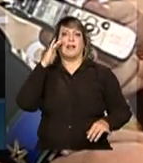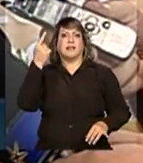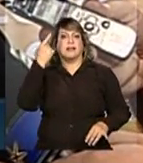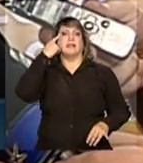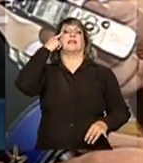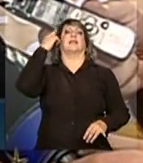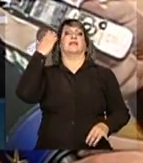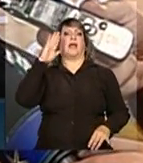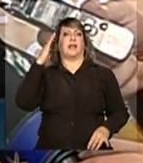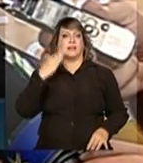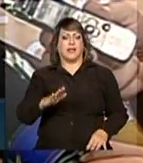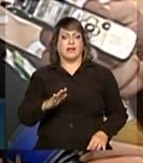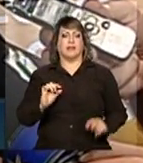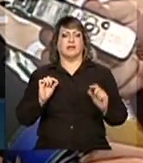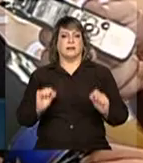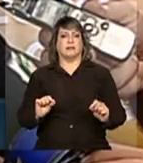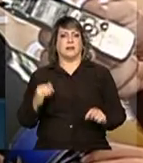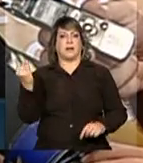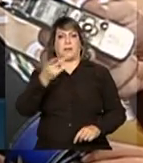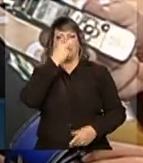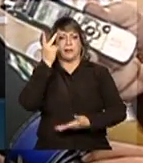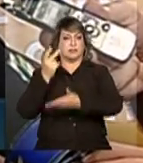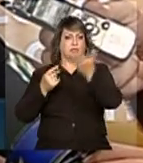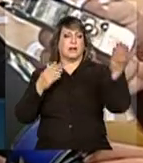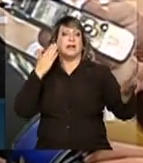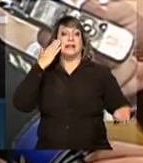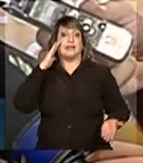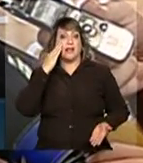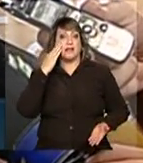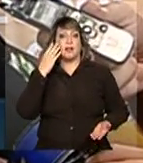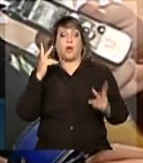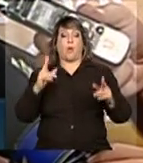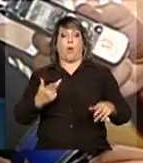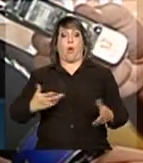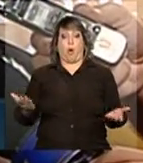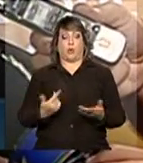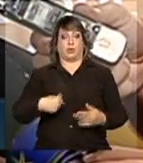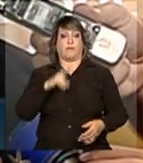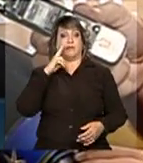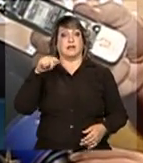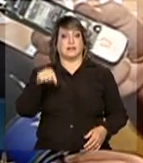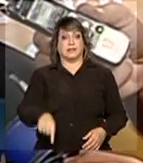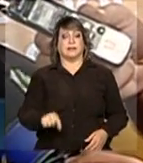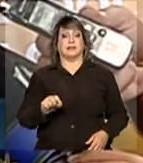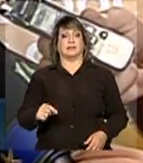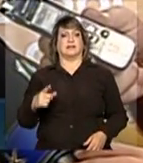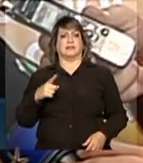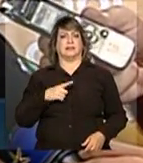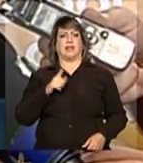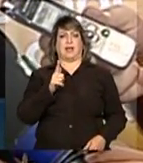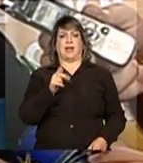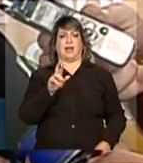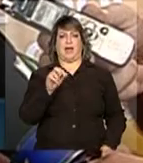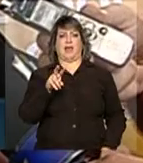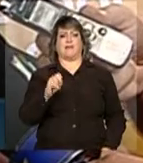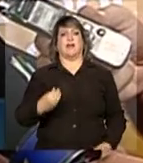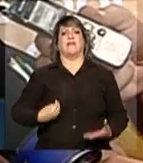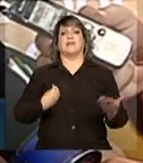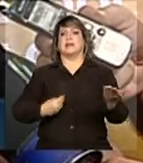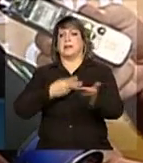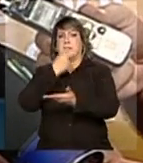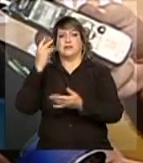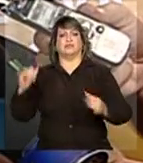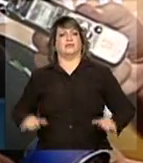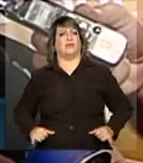palavra-chave é você conscientizar, as pessoas entenderem como hoje nós vimos aqui, a gravidade na vida das